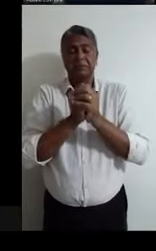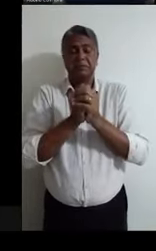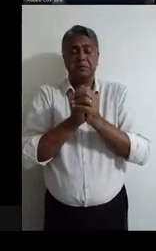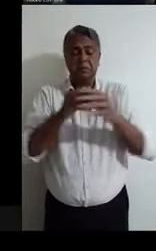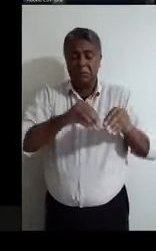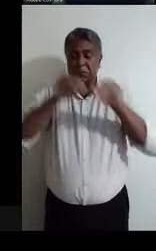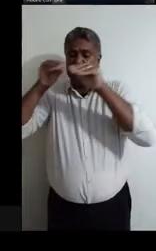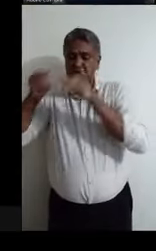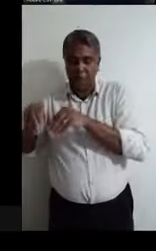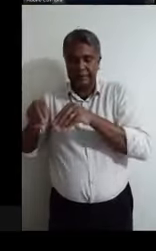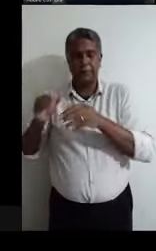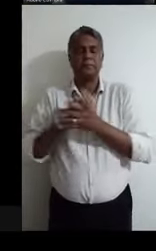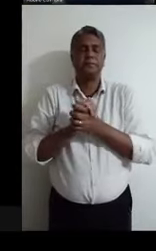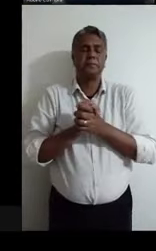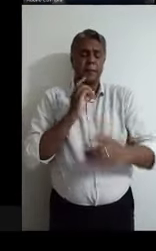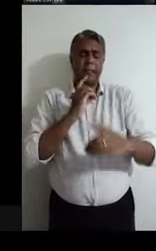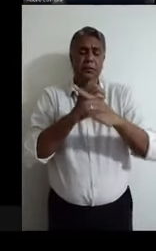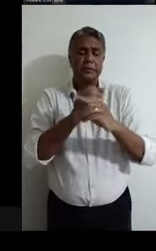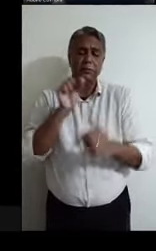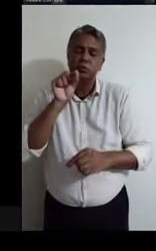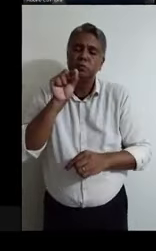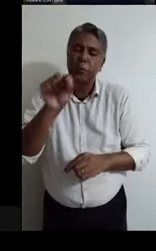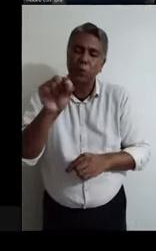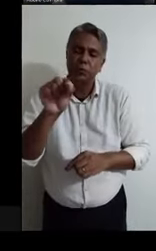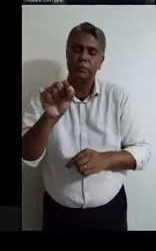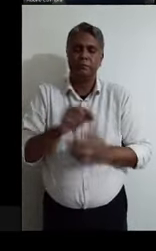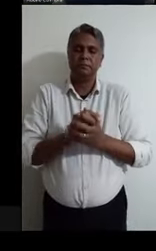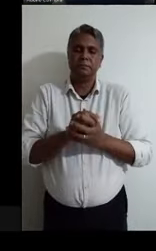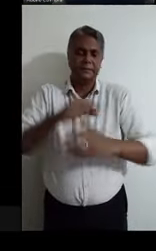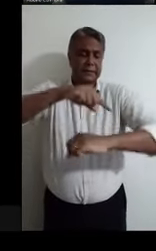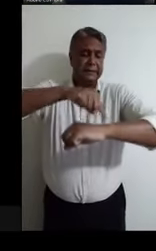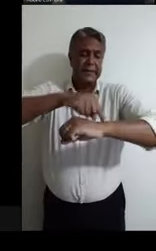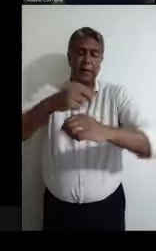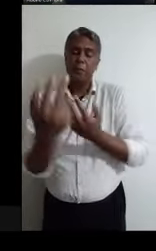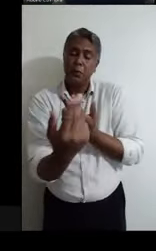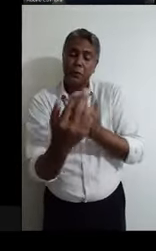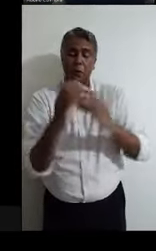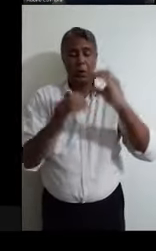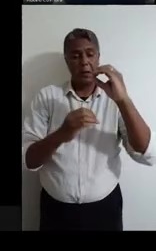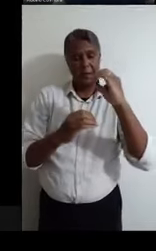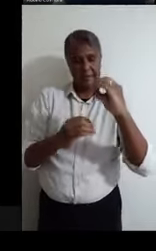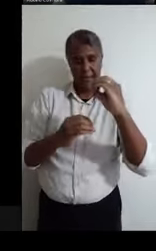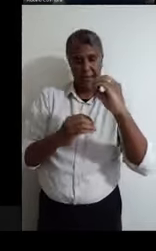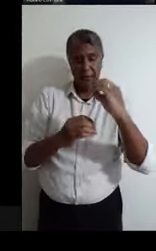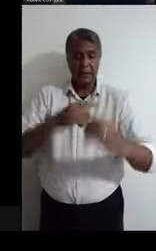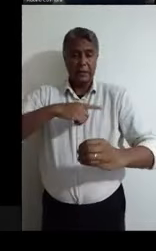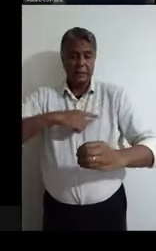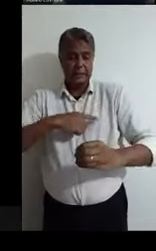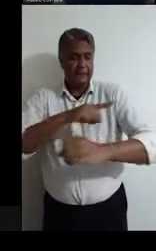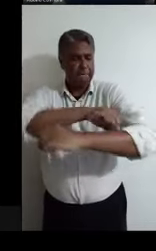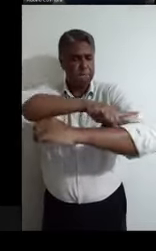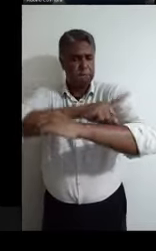caso, para a velocidade, colocando esses pontos aqui no gráfico, o primeiro ponto é tempo igual a 0, que obtém a velocidade